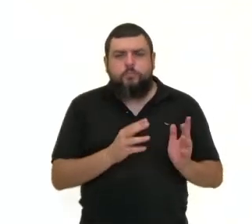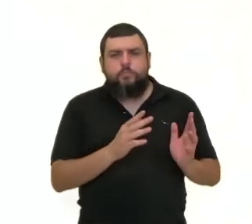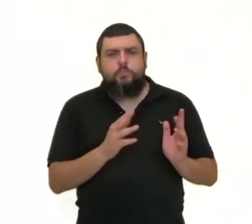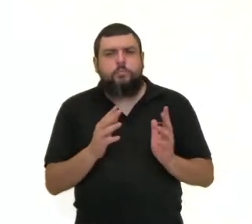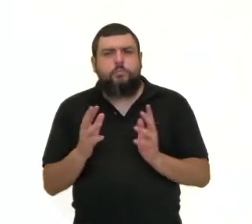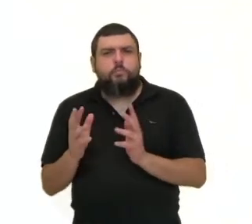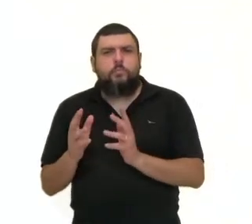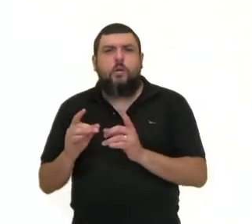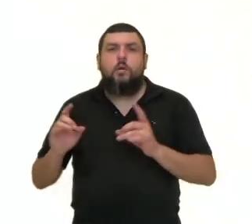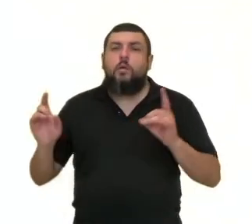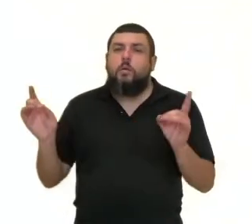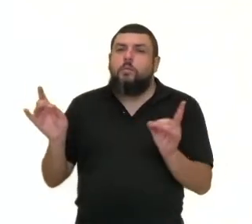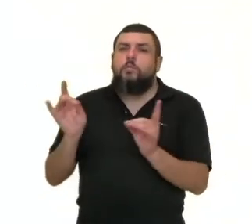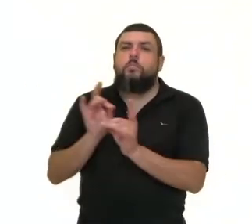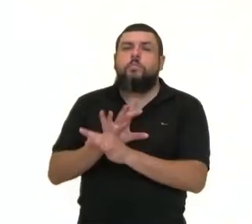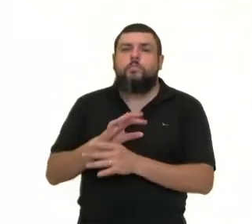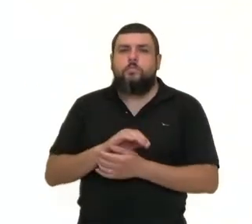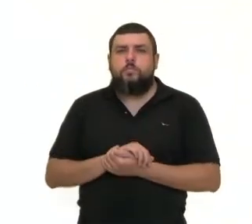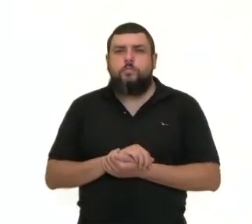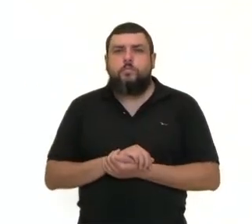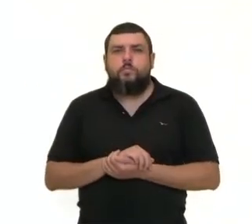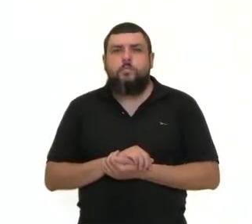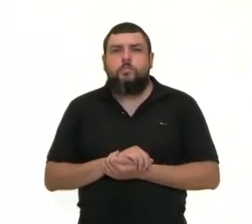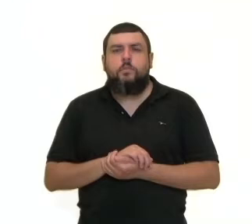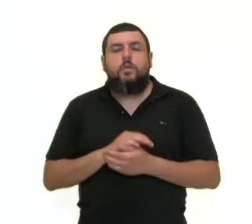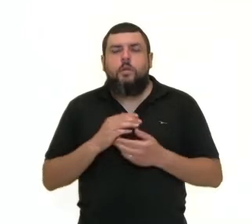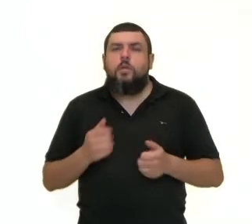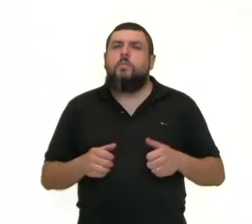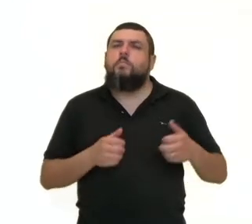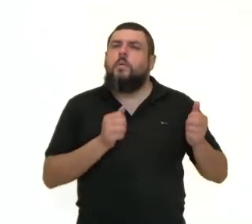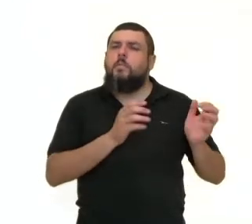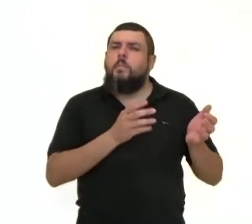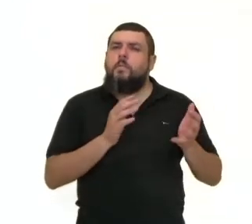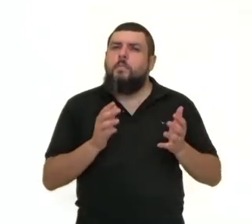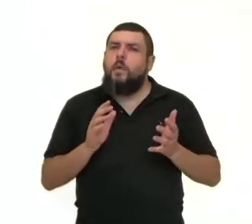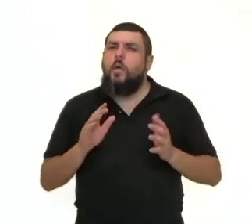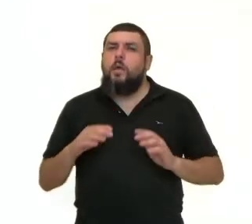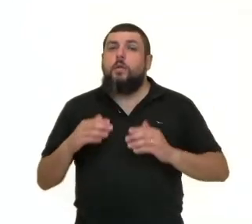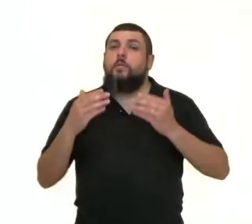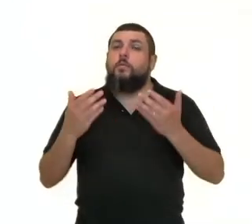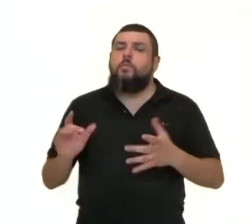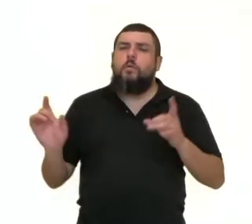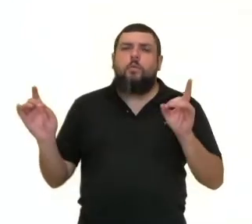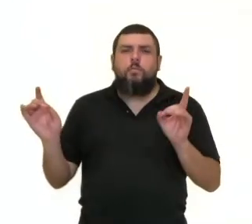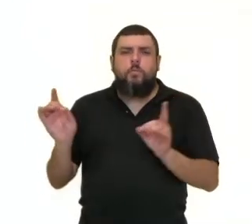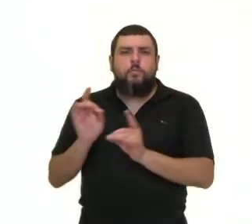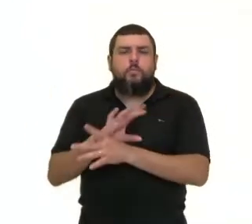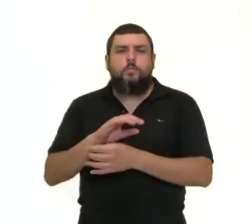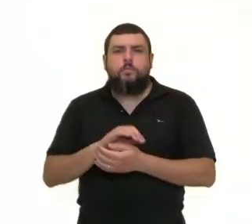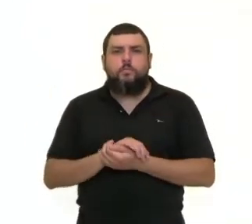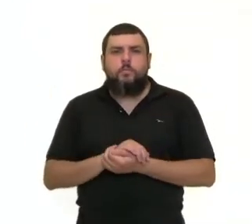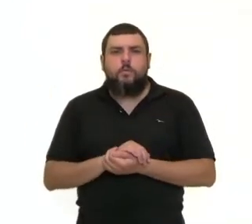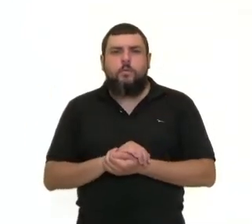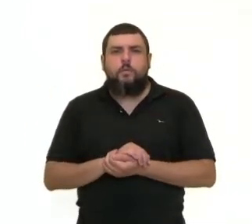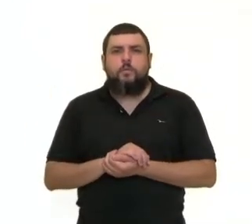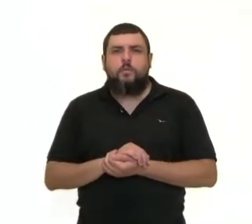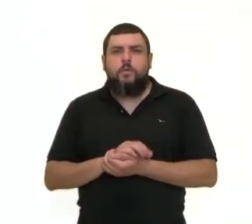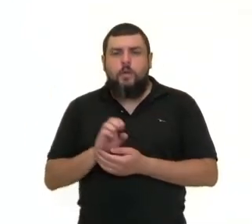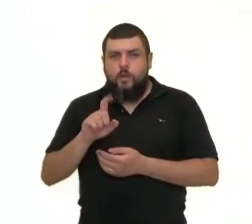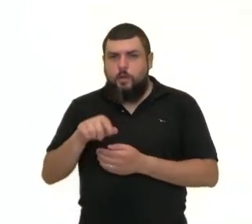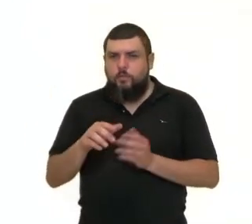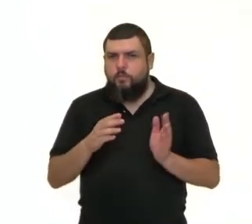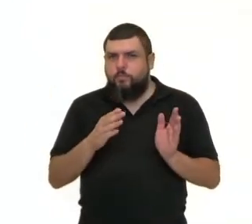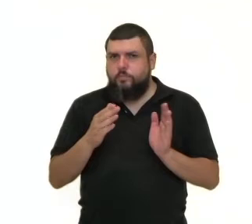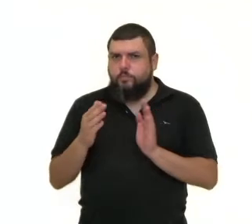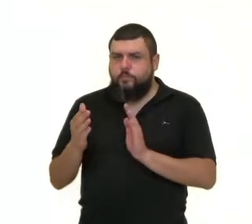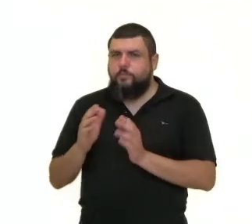vai concluir um texto, uma ideia, você deve usar uma dessas conjunções. Então, elas servem para dar conclusões